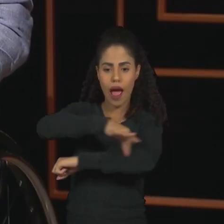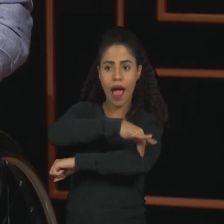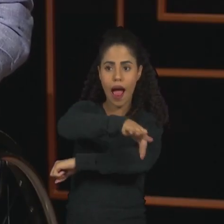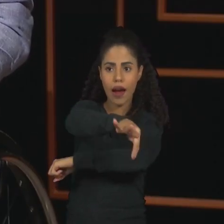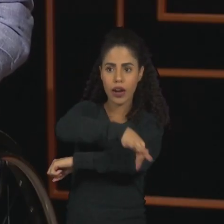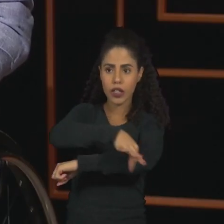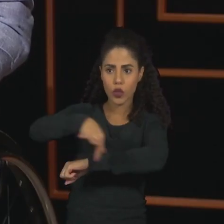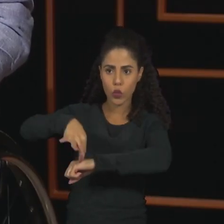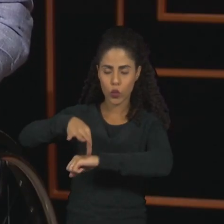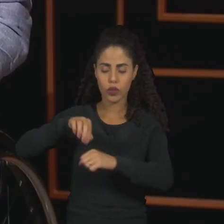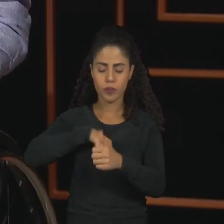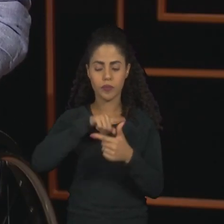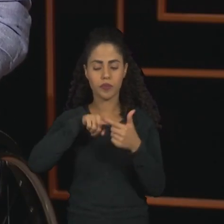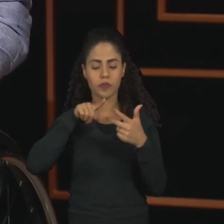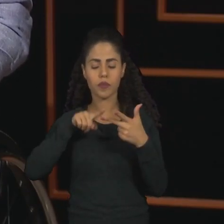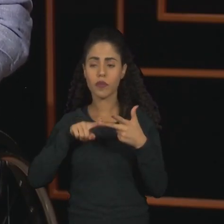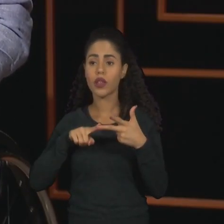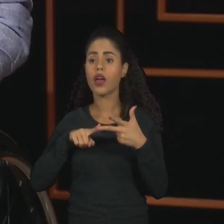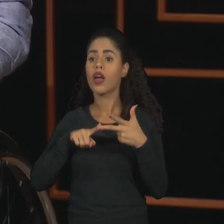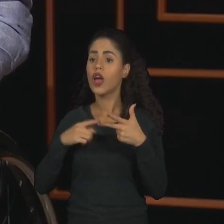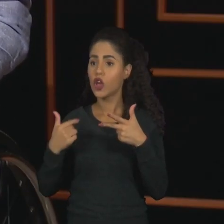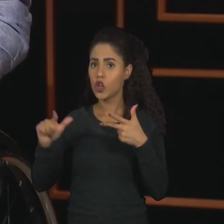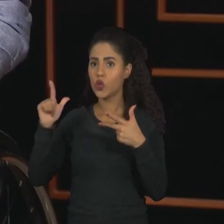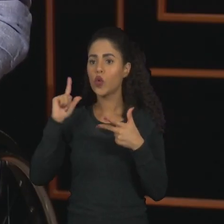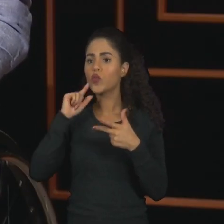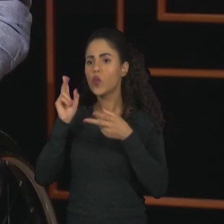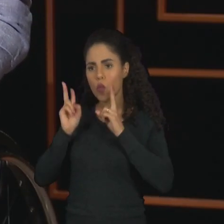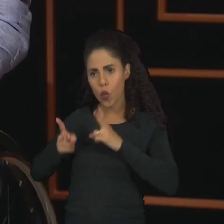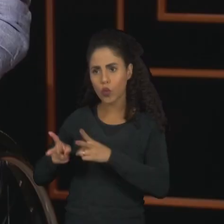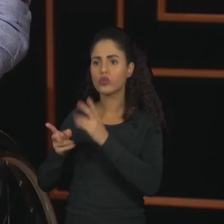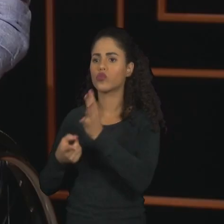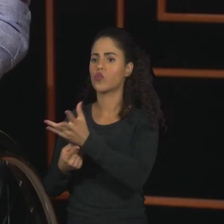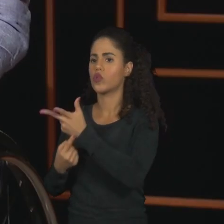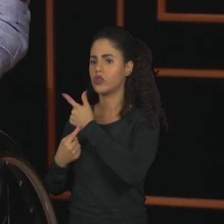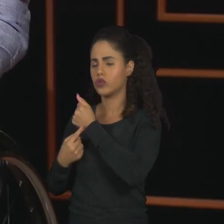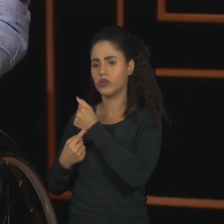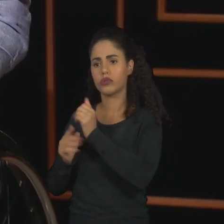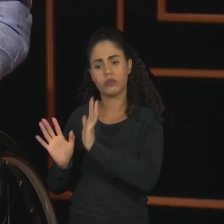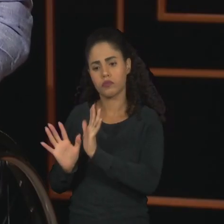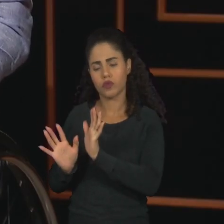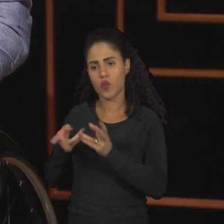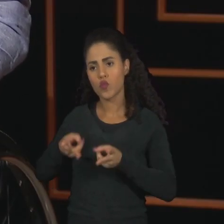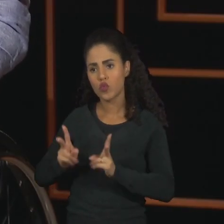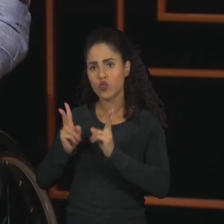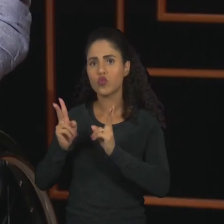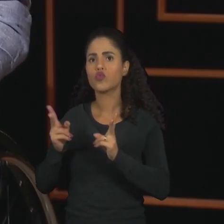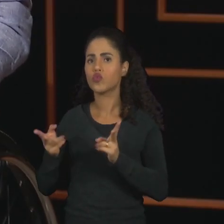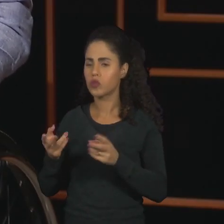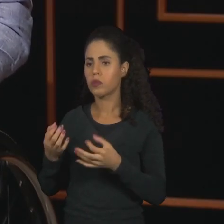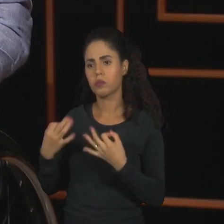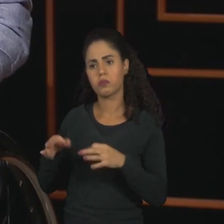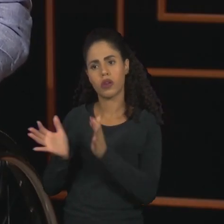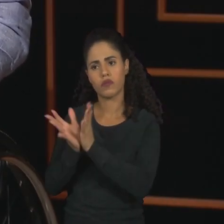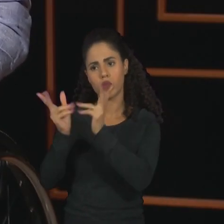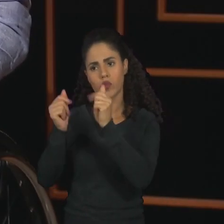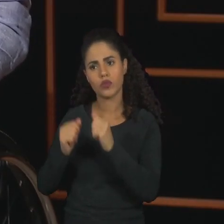arquitetura, e o Petikov, que seguiu a carreira dele de artista plástico mesmo, um grande artista